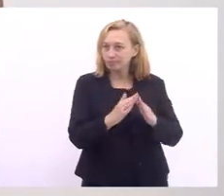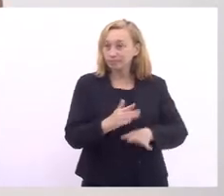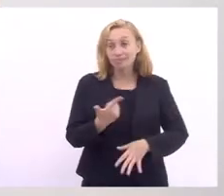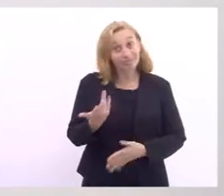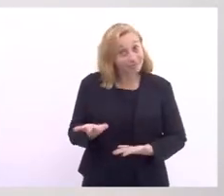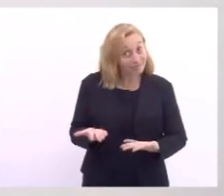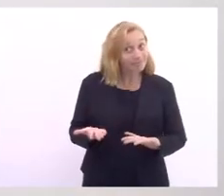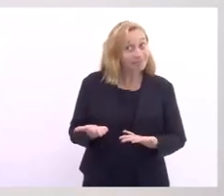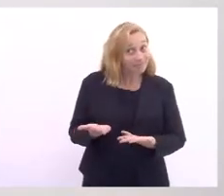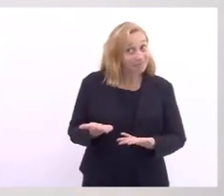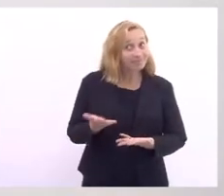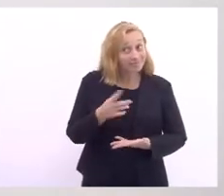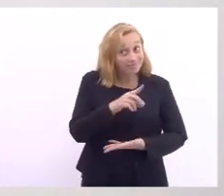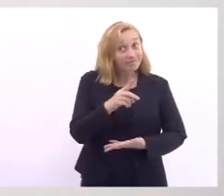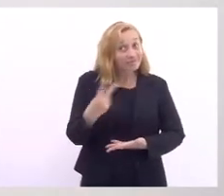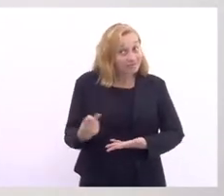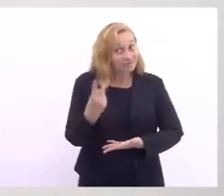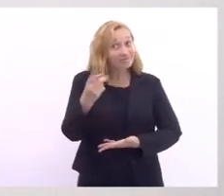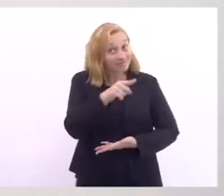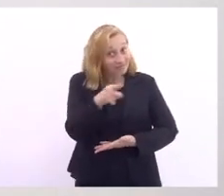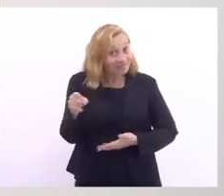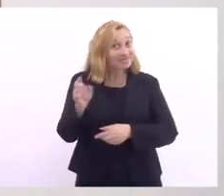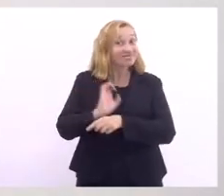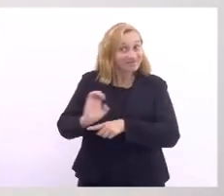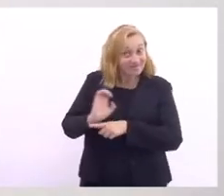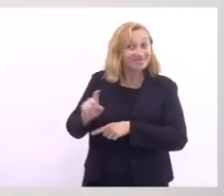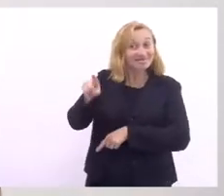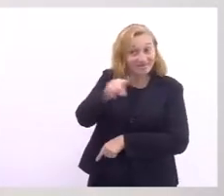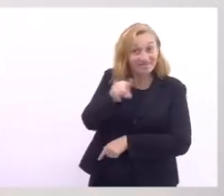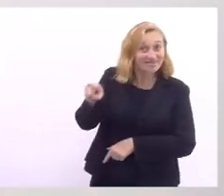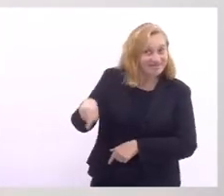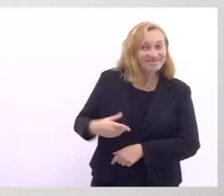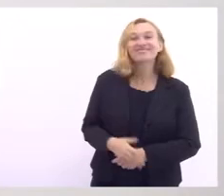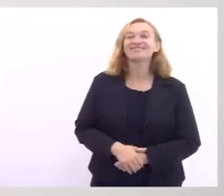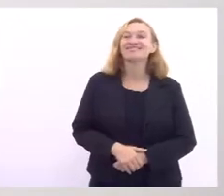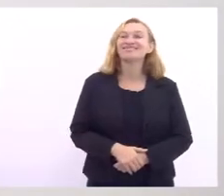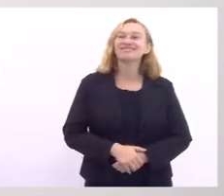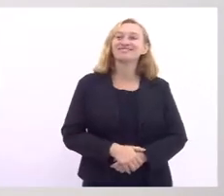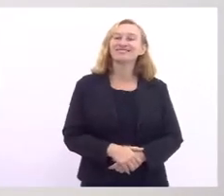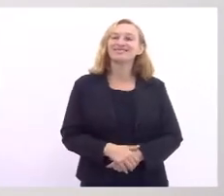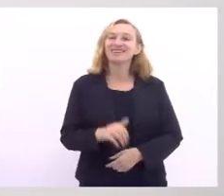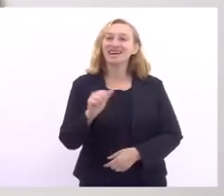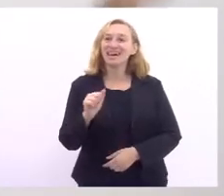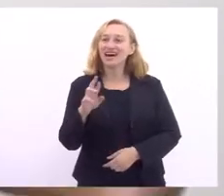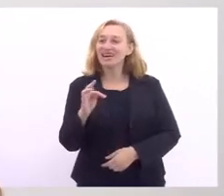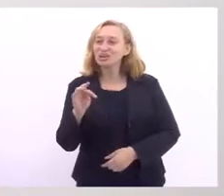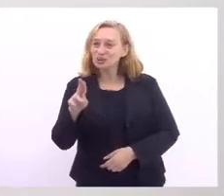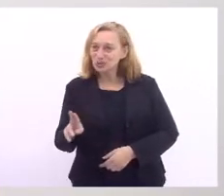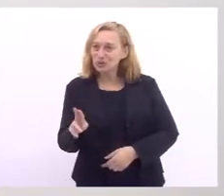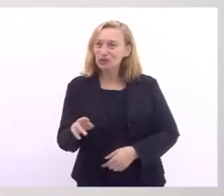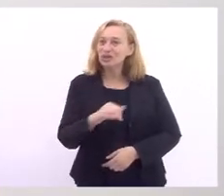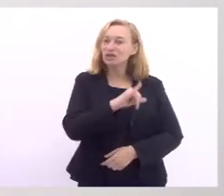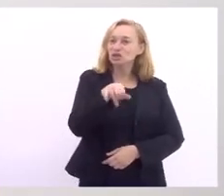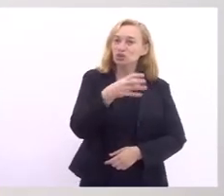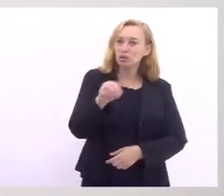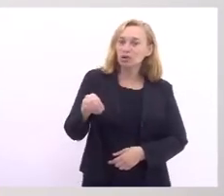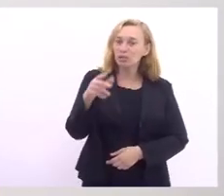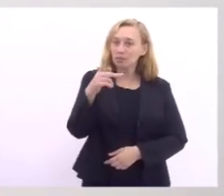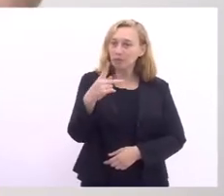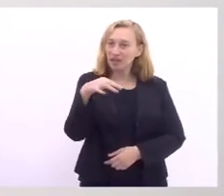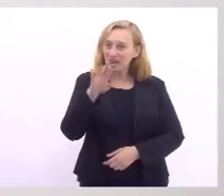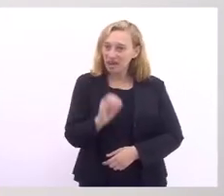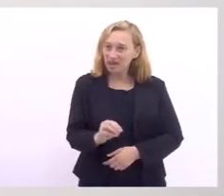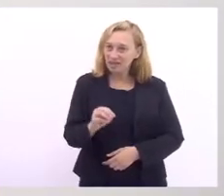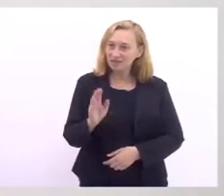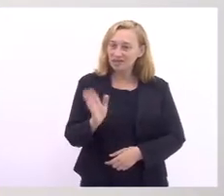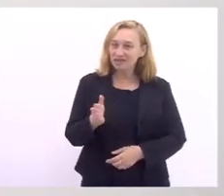você está valoriza Os Estagiários O livro está de Áries com Arthur e João Pedro enfim né